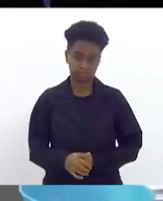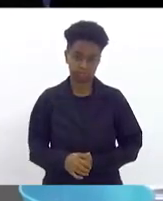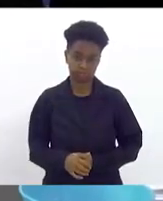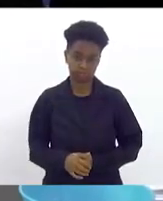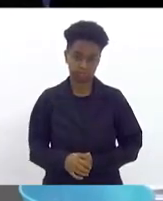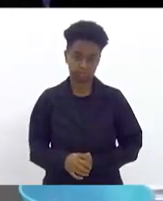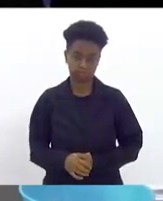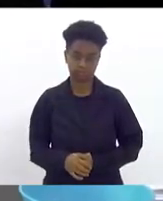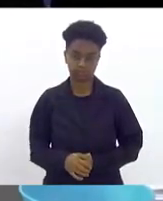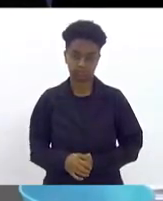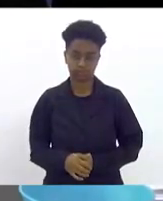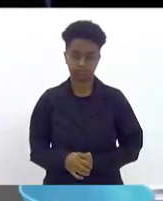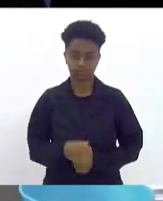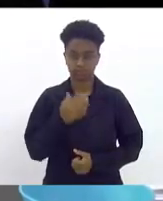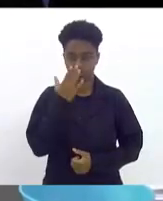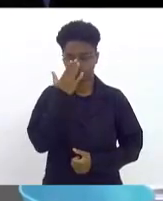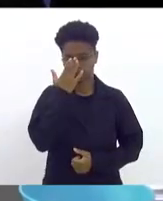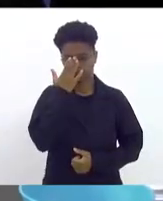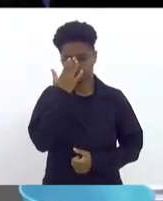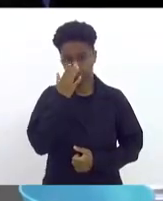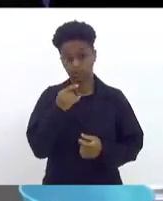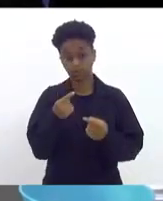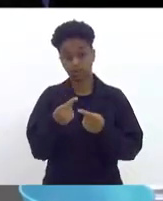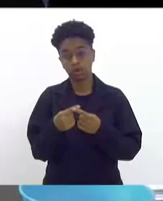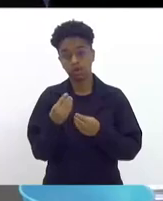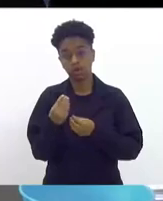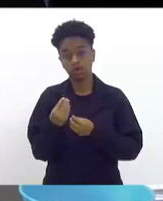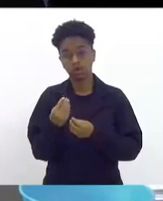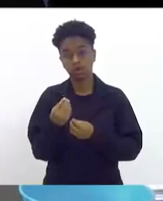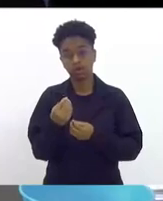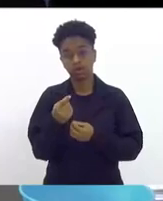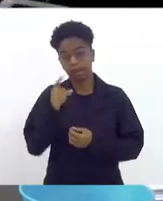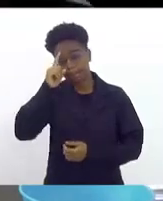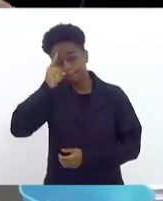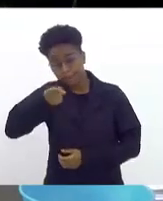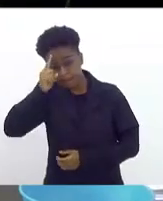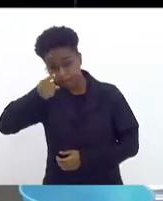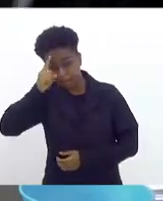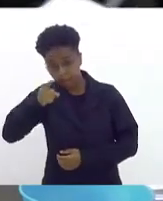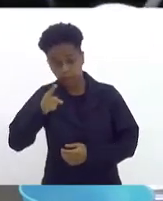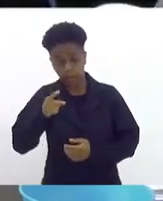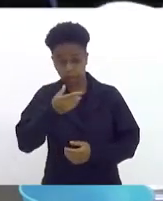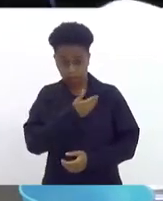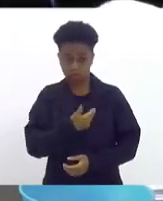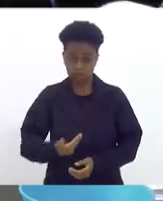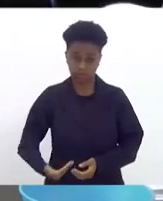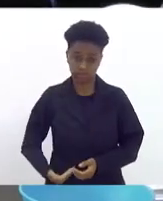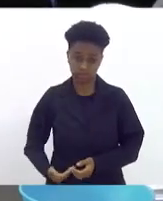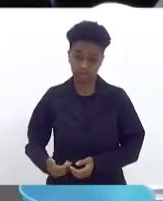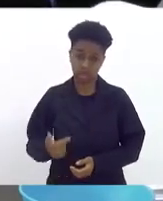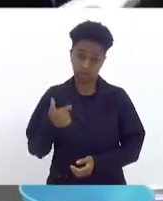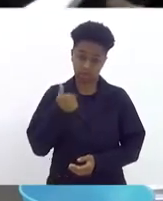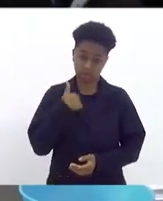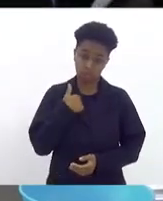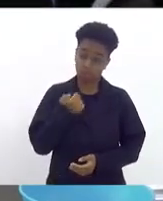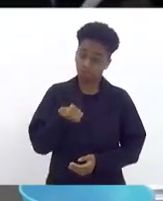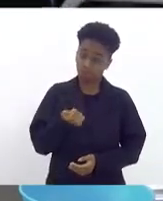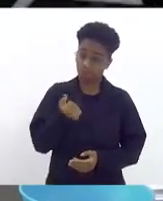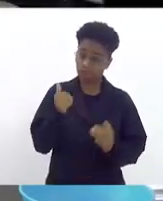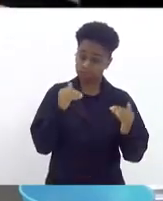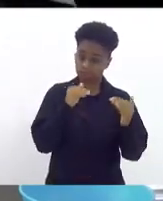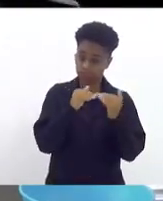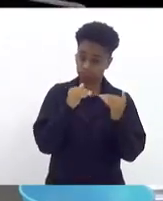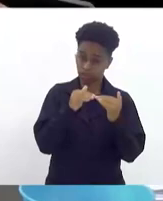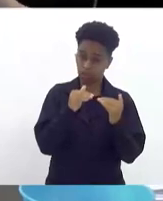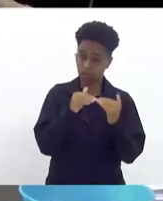pertinente como uma medida impositiva ao governo eu tenderia concordar comparecido